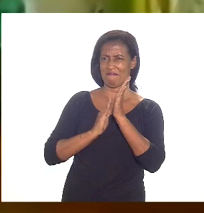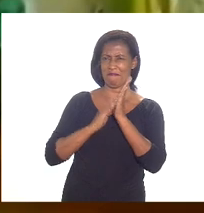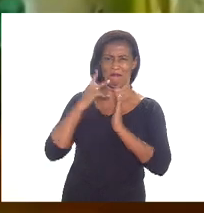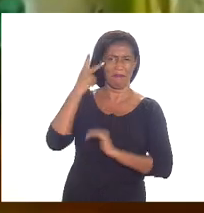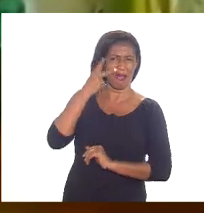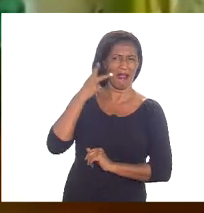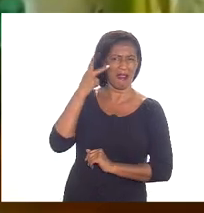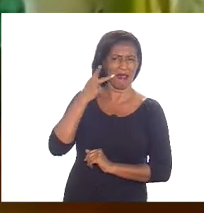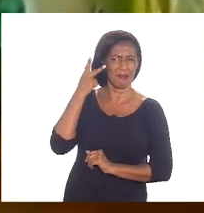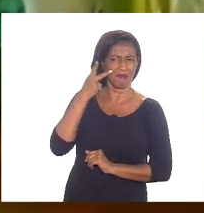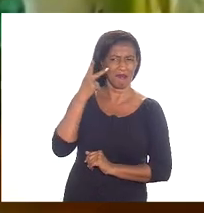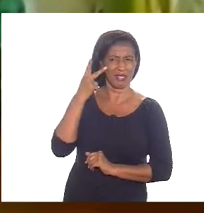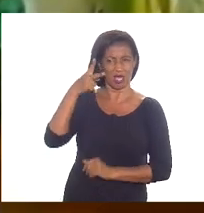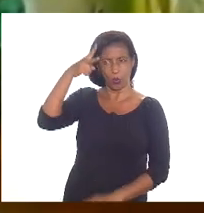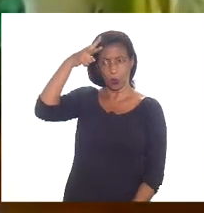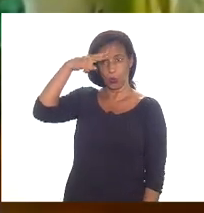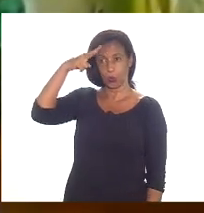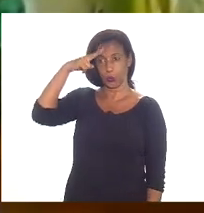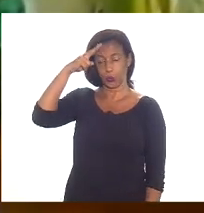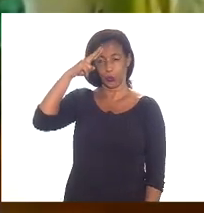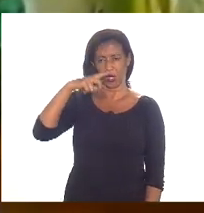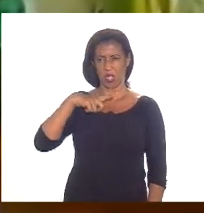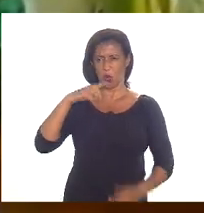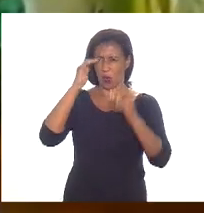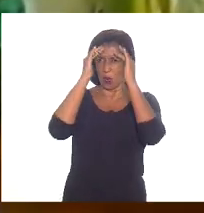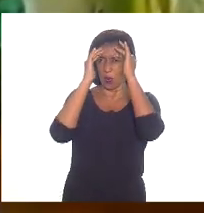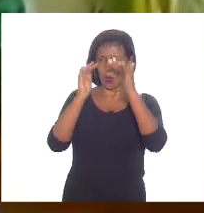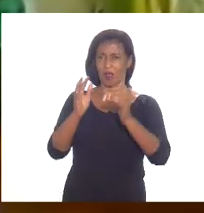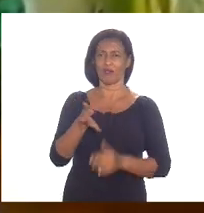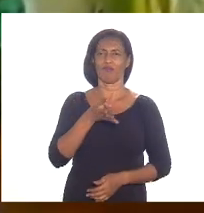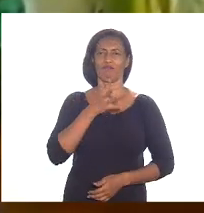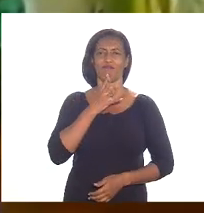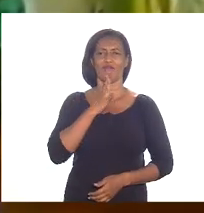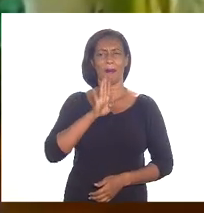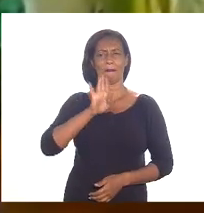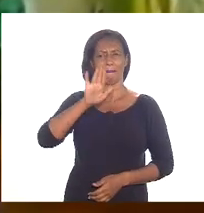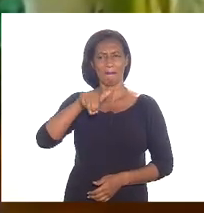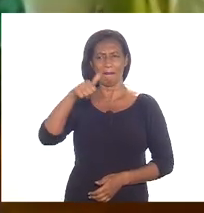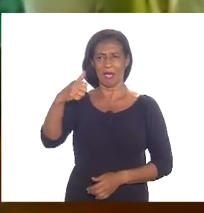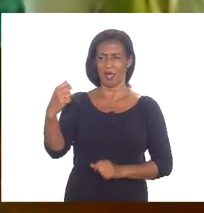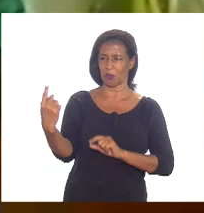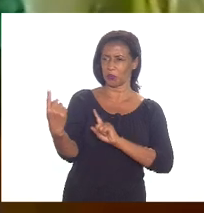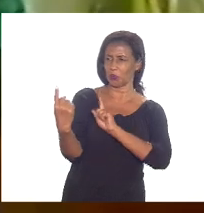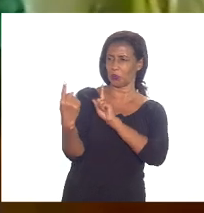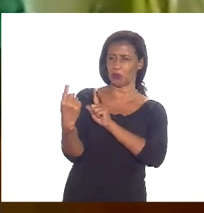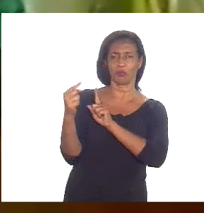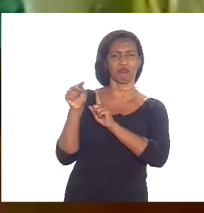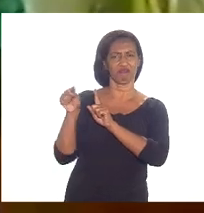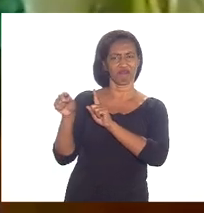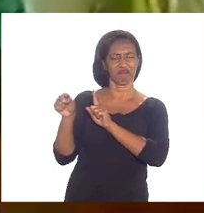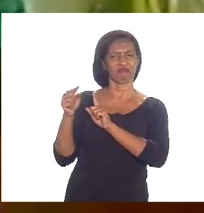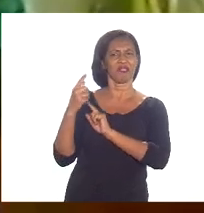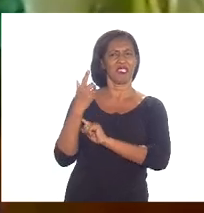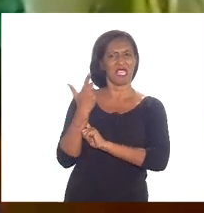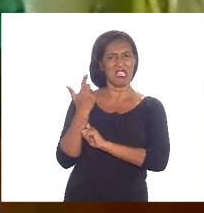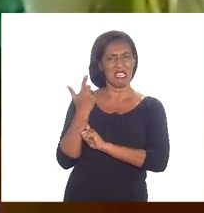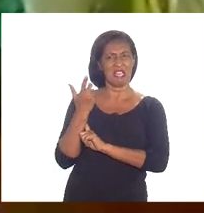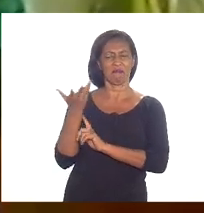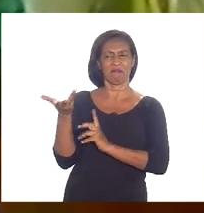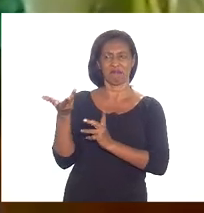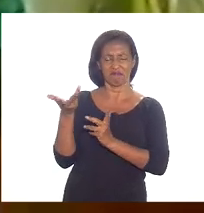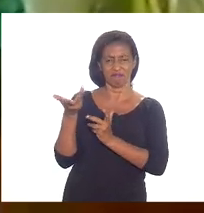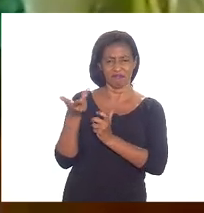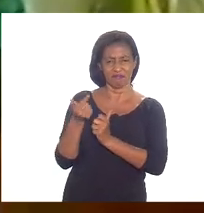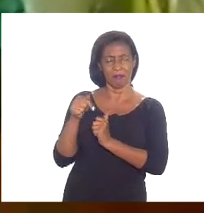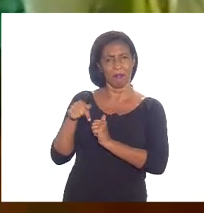história. Tive a honra de conhecer e conhecê-lo bem. Sua Excelência, o deputado Noel de Carvalho, é uma referência